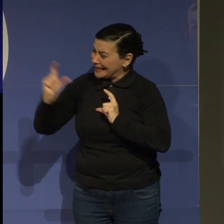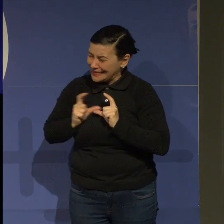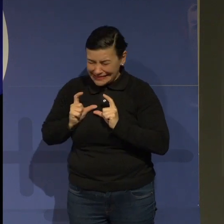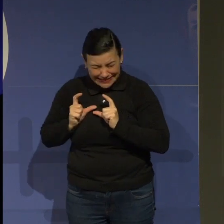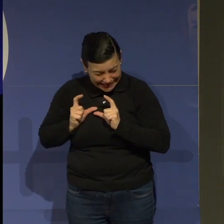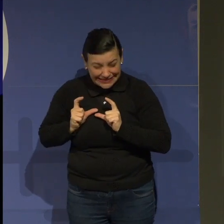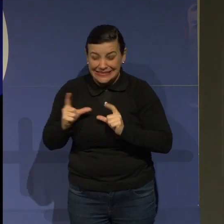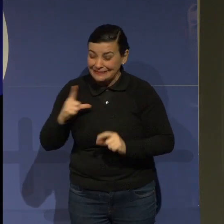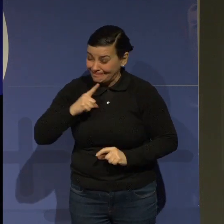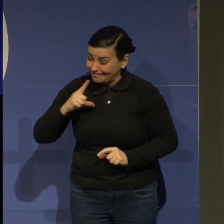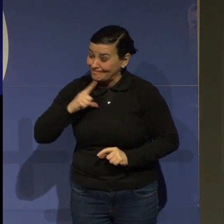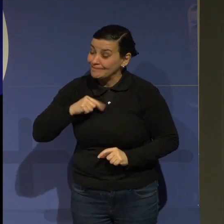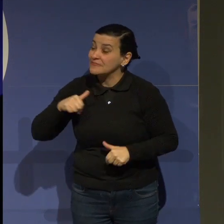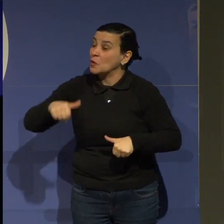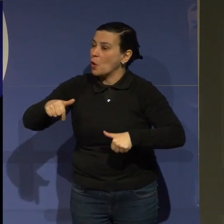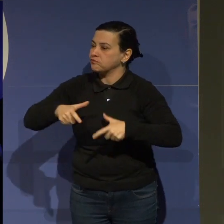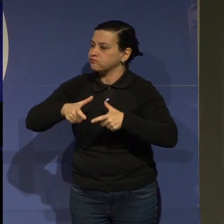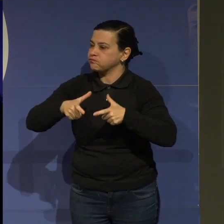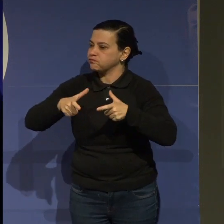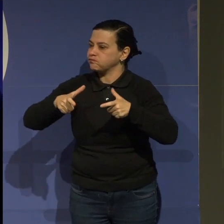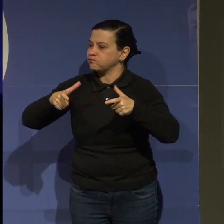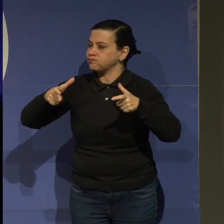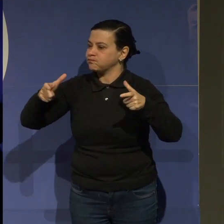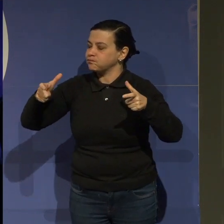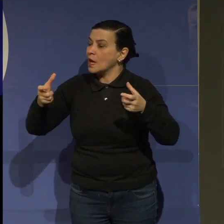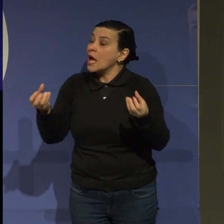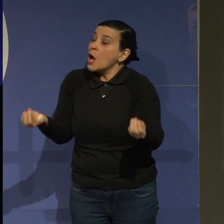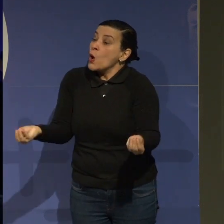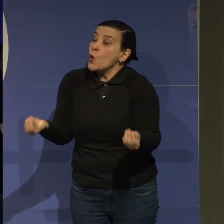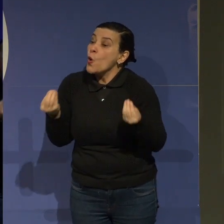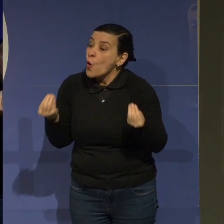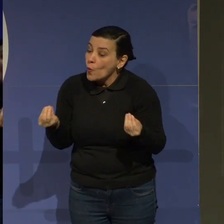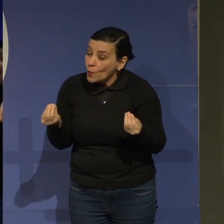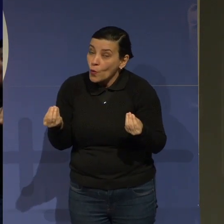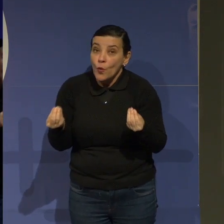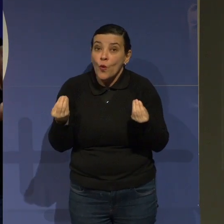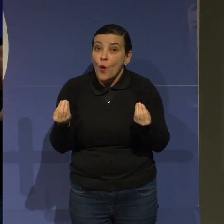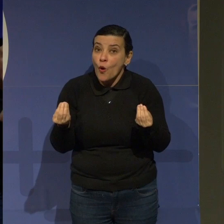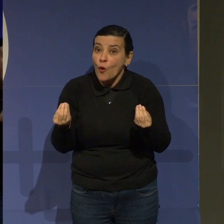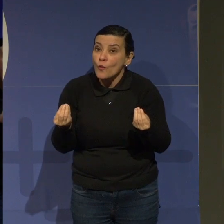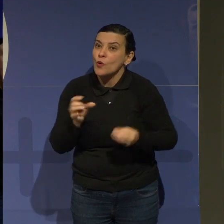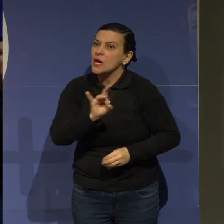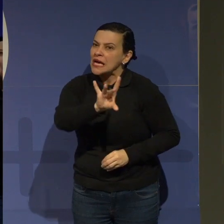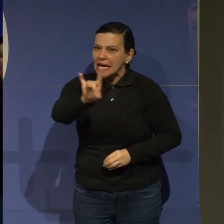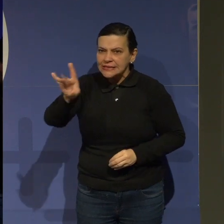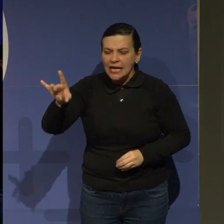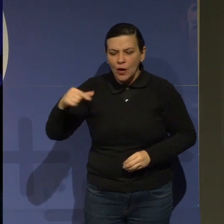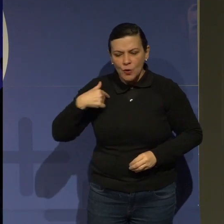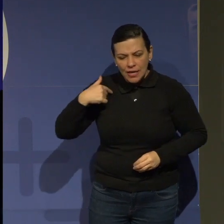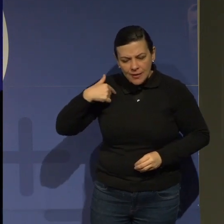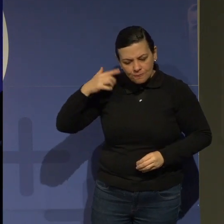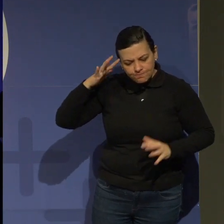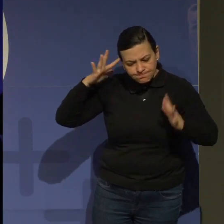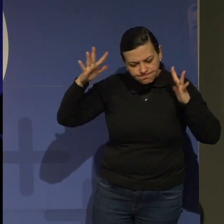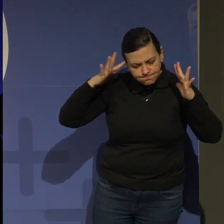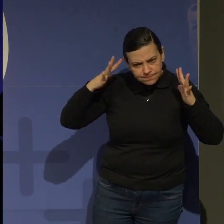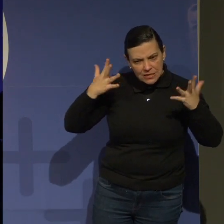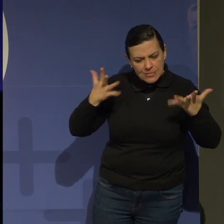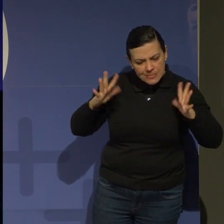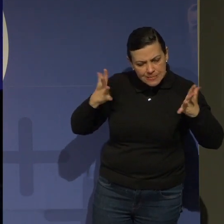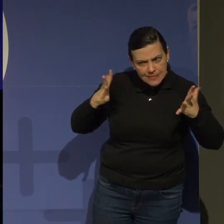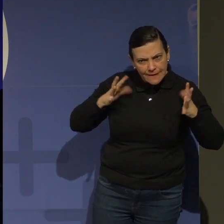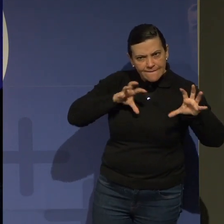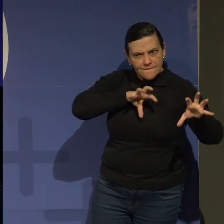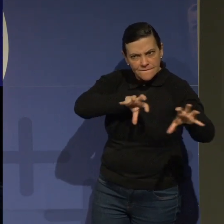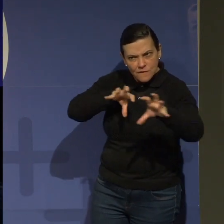redes sociais tomou conta. Então, como que a gente pode usar nosso poder de influência. De uma pessoa segurando uma